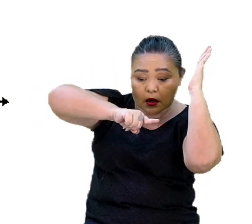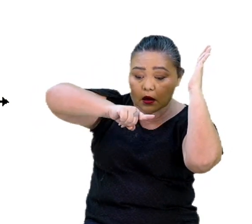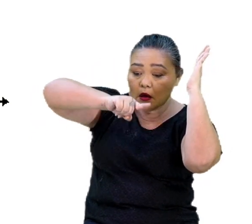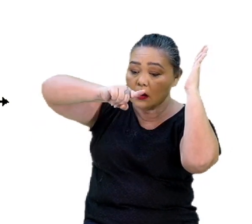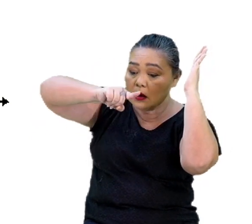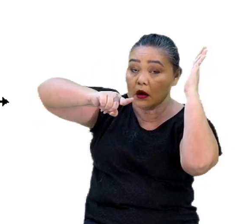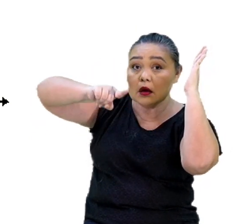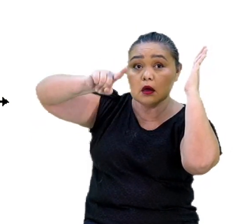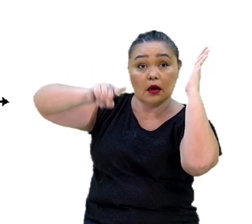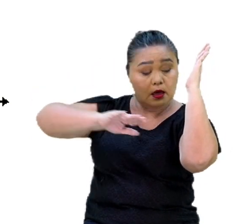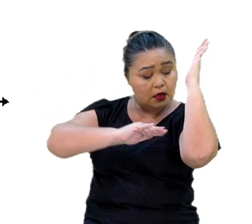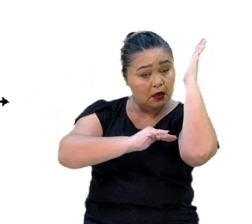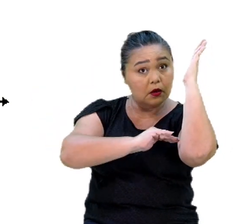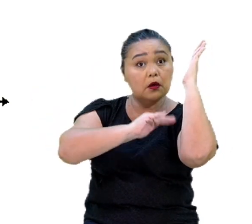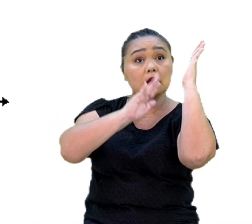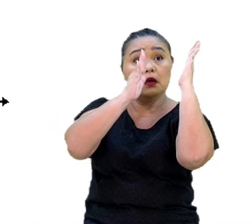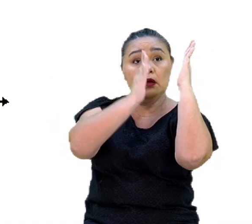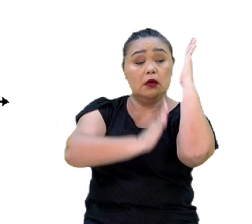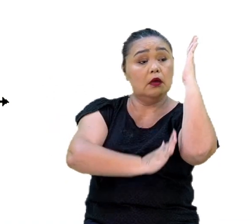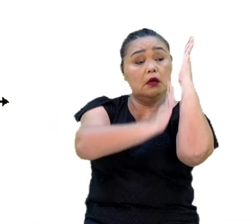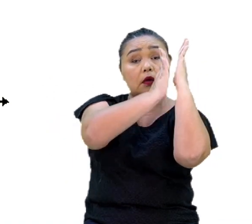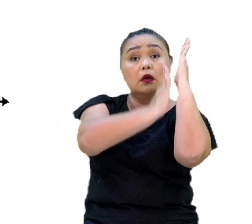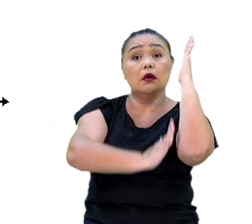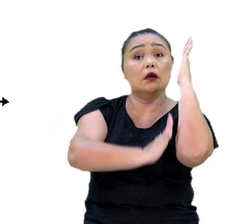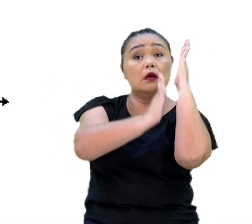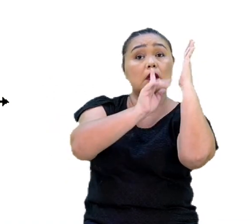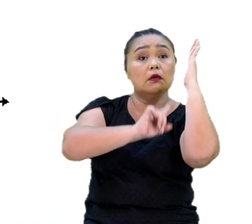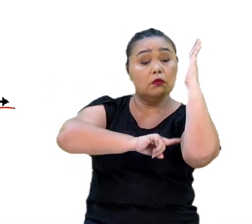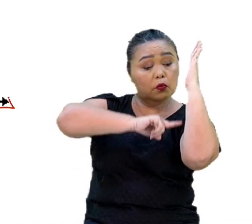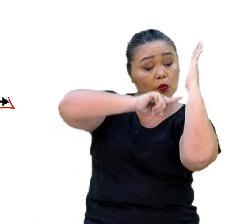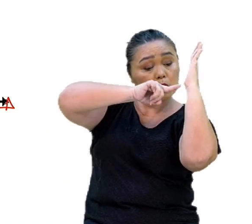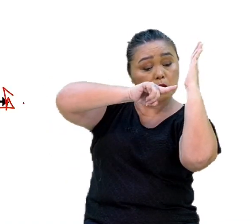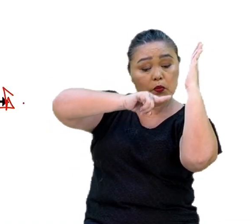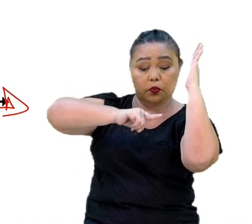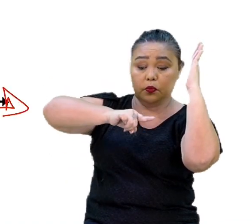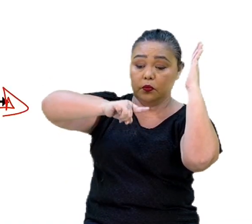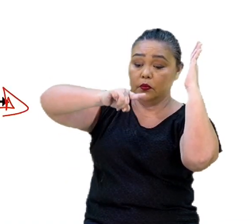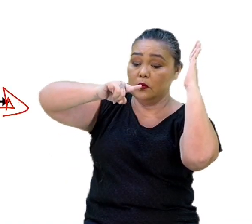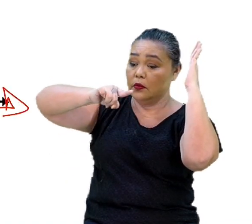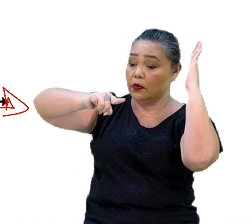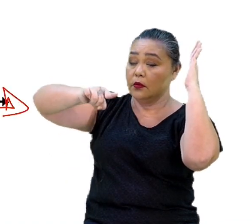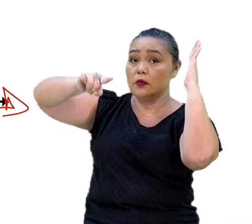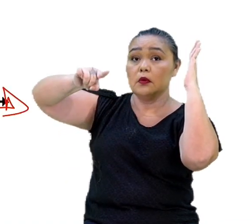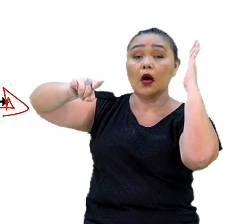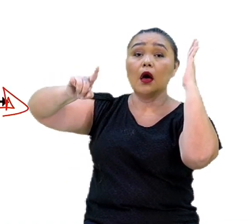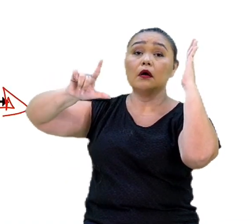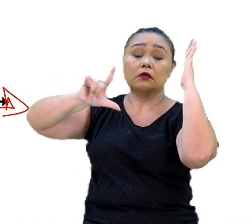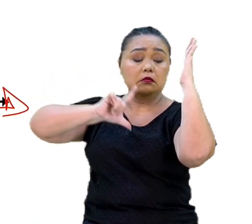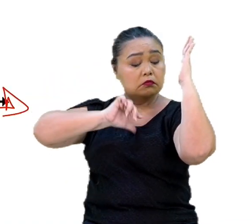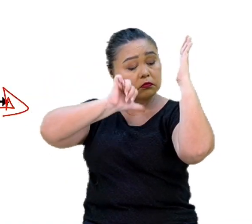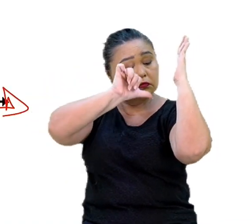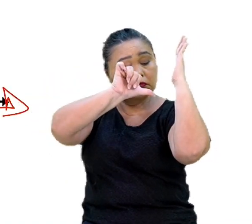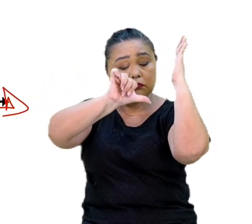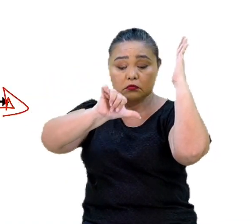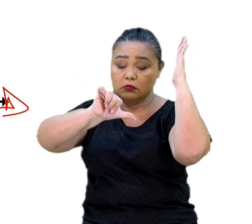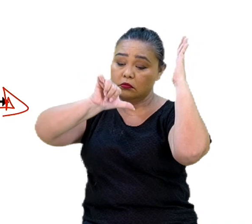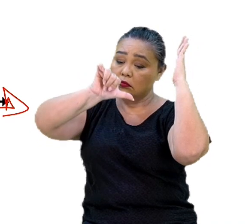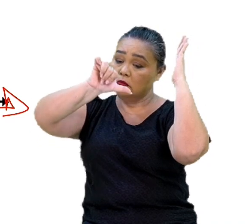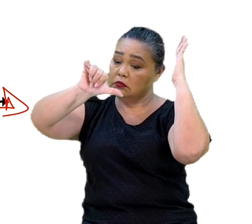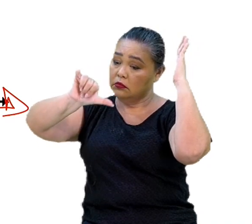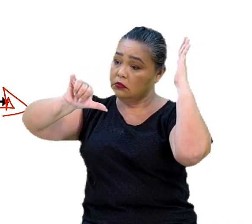isso que a temperatura está aqui, ó. À medida que o tempo vai passando, nós vamos ter as mudanças de fases